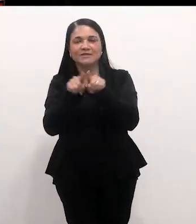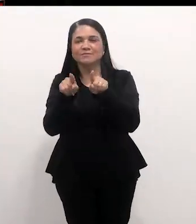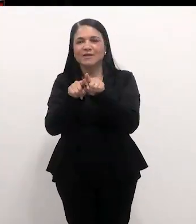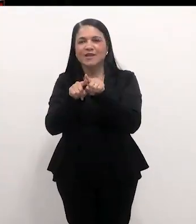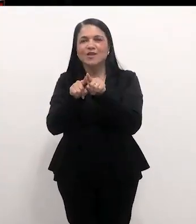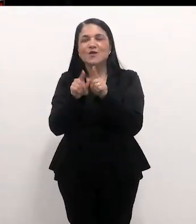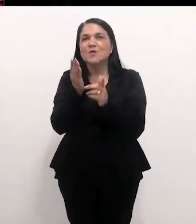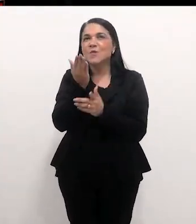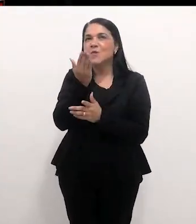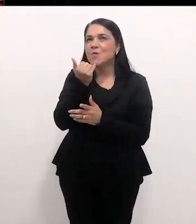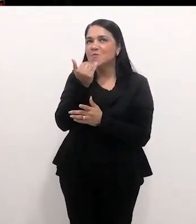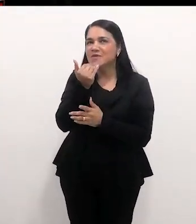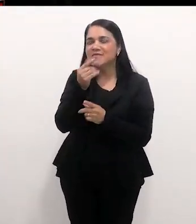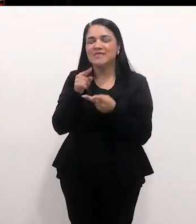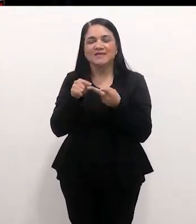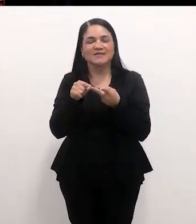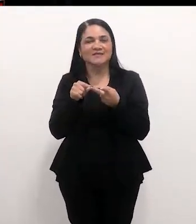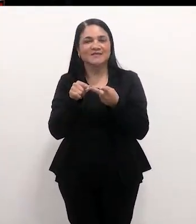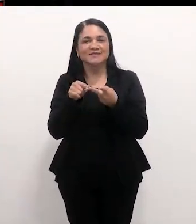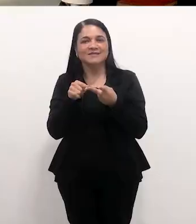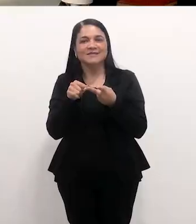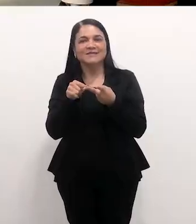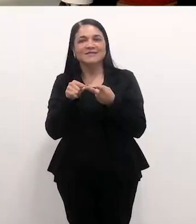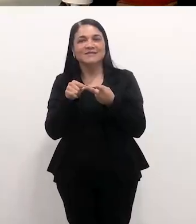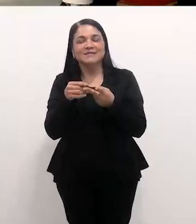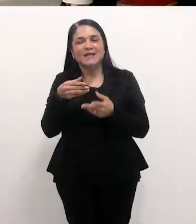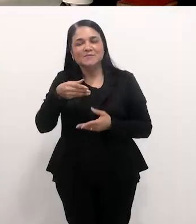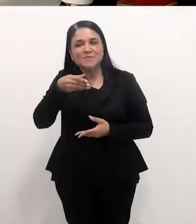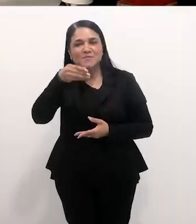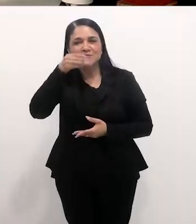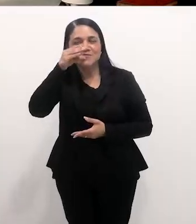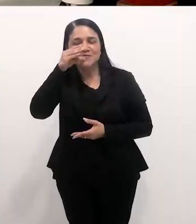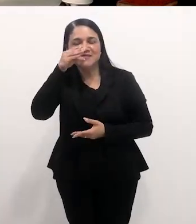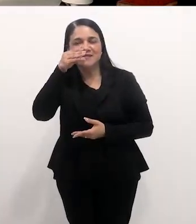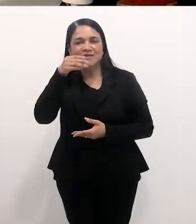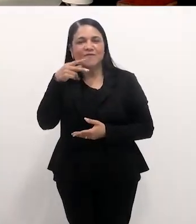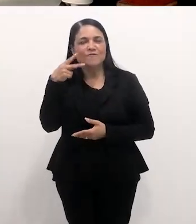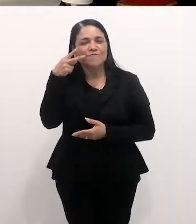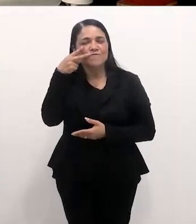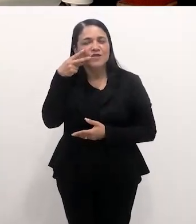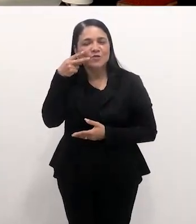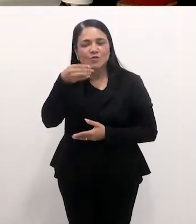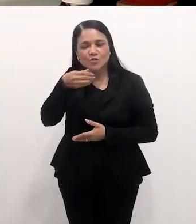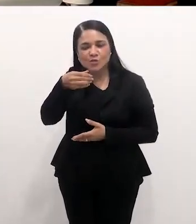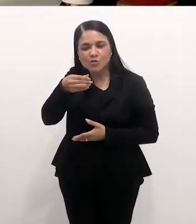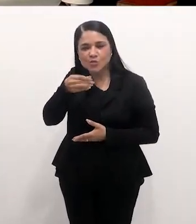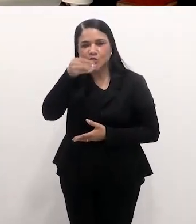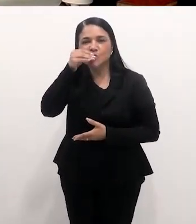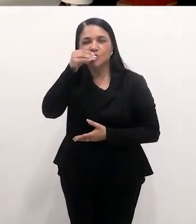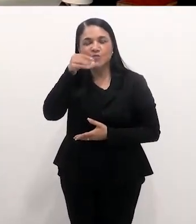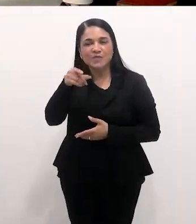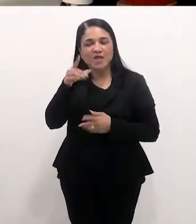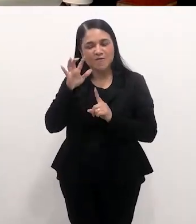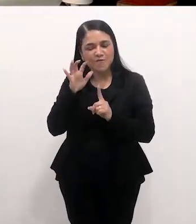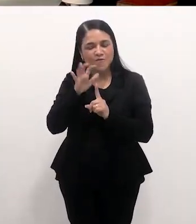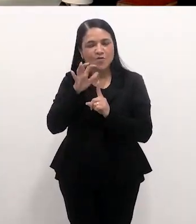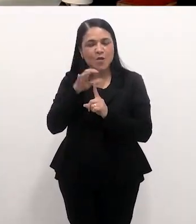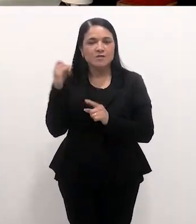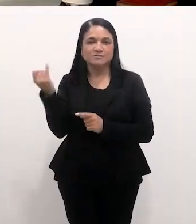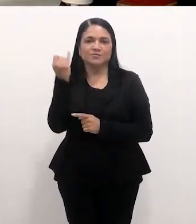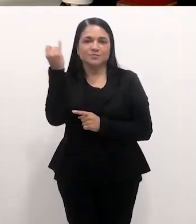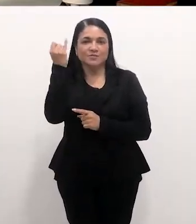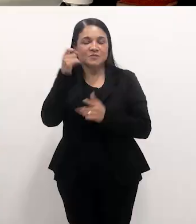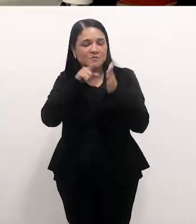não só da comida italiana, mas também falando da bebida, né? Da questão do vinho, a importância dessa